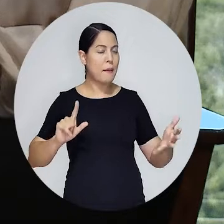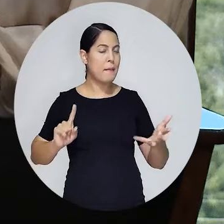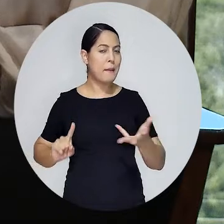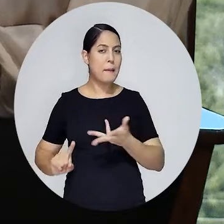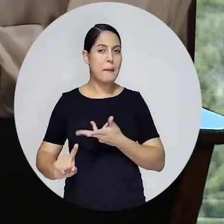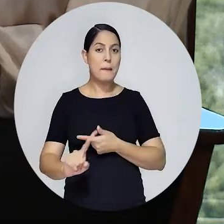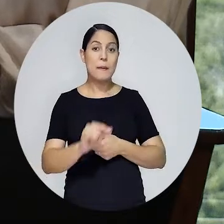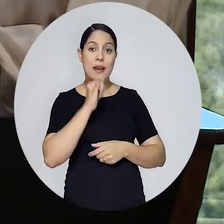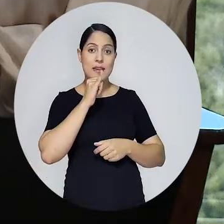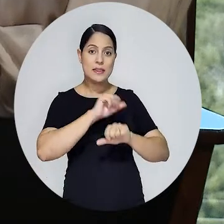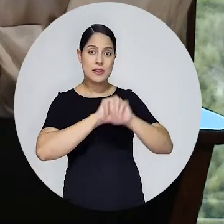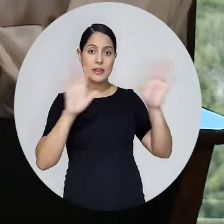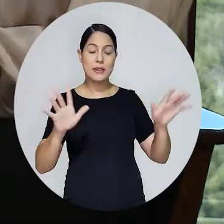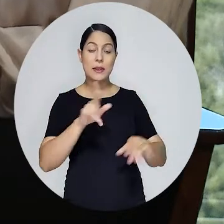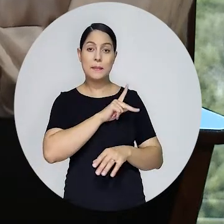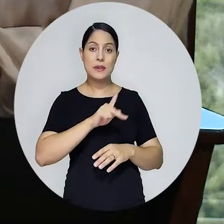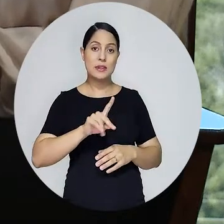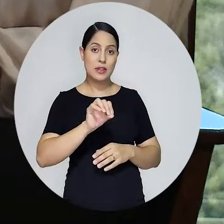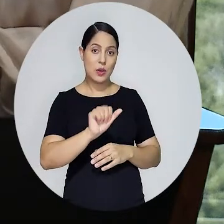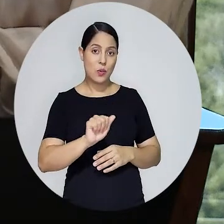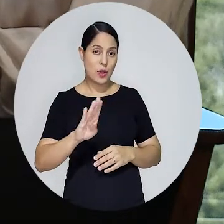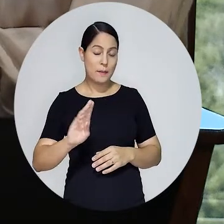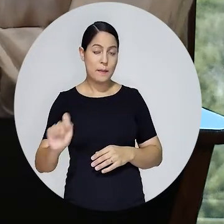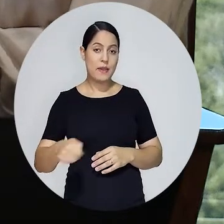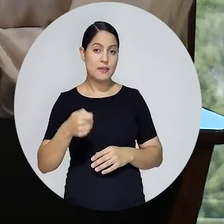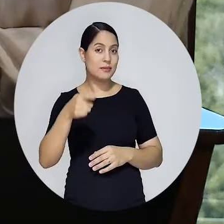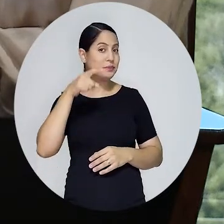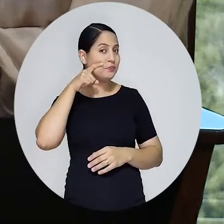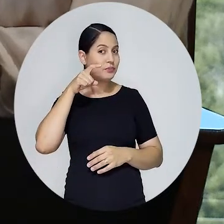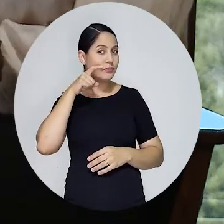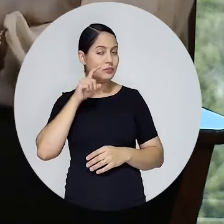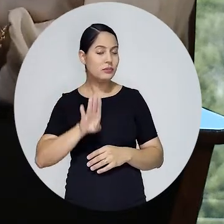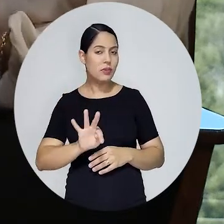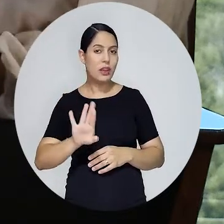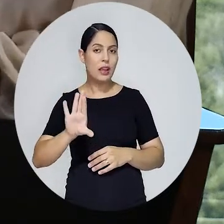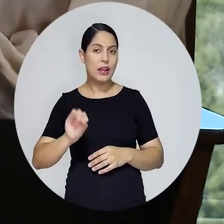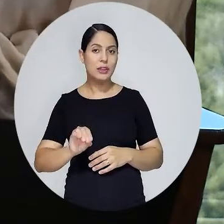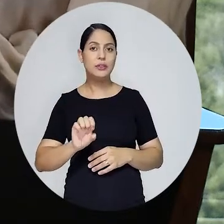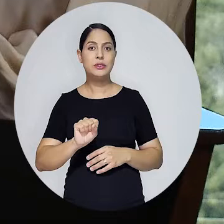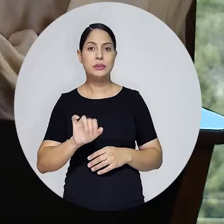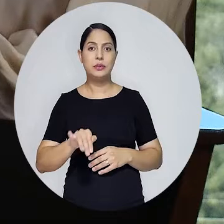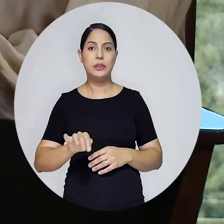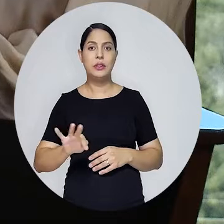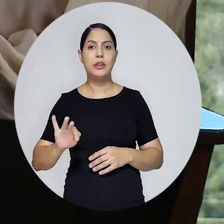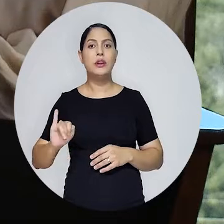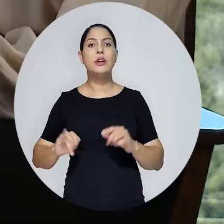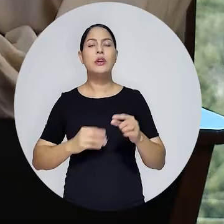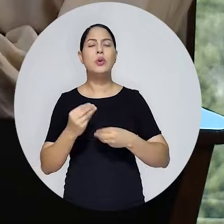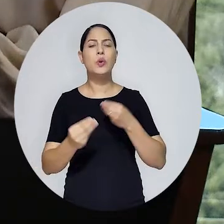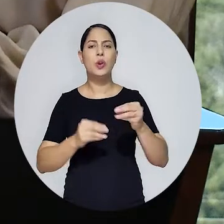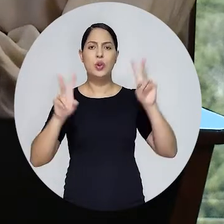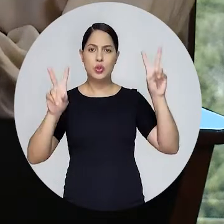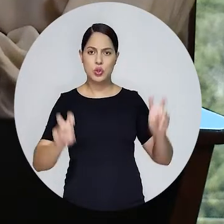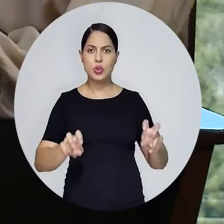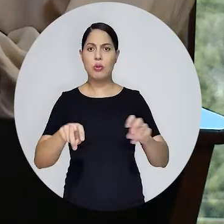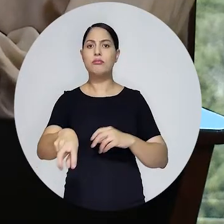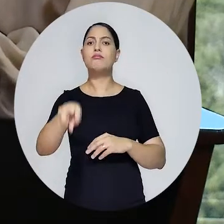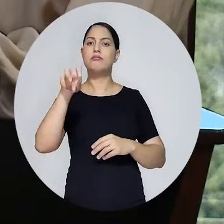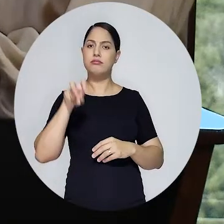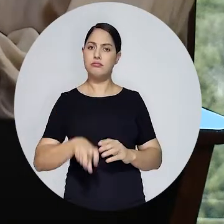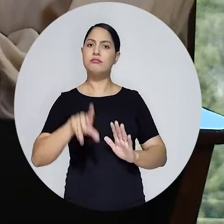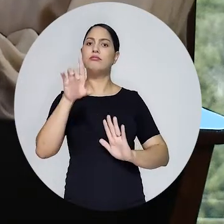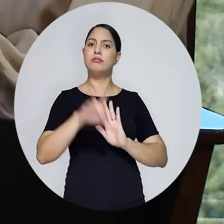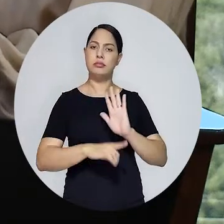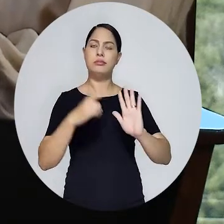Federal, com o presidente Beto Simonetti, que tem desde o primeiro momento, da sua primeira fala como na posse, valorando as questões